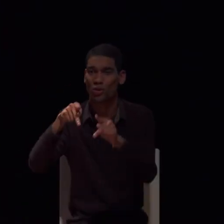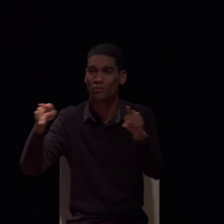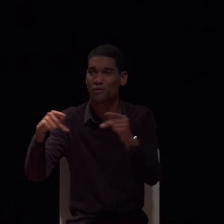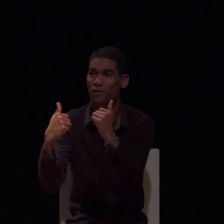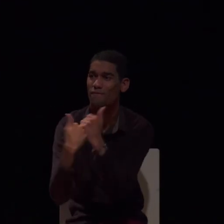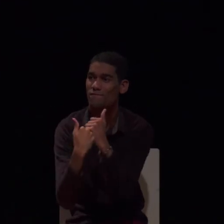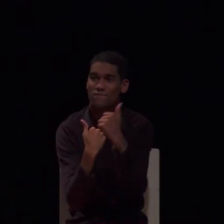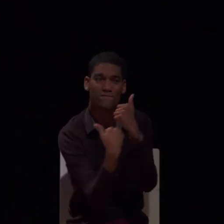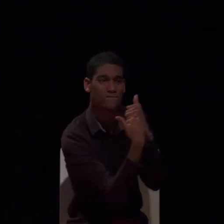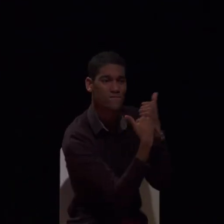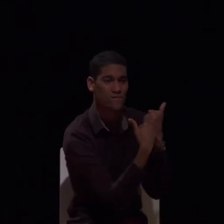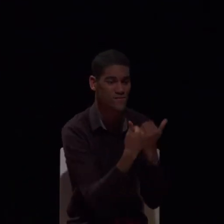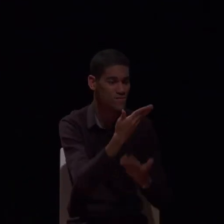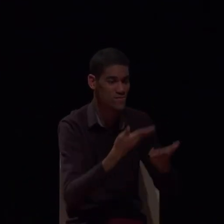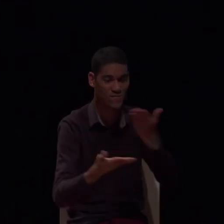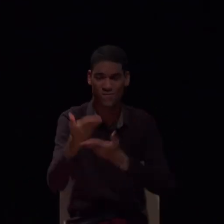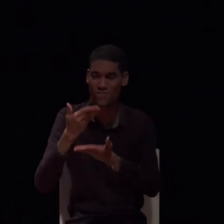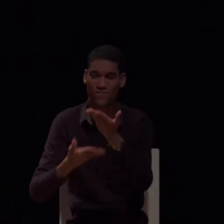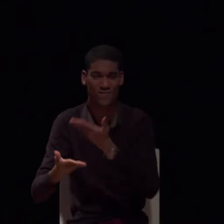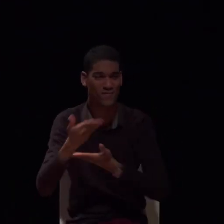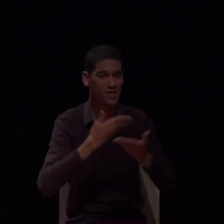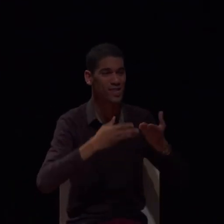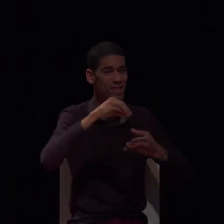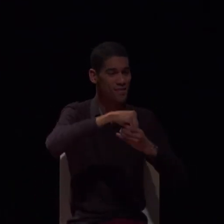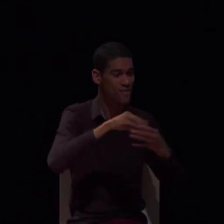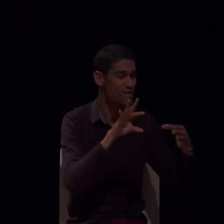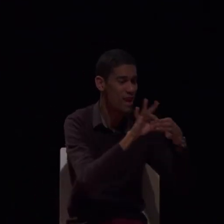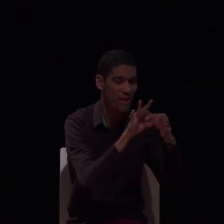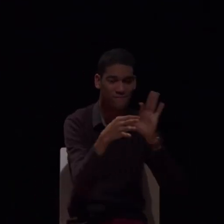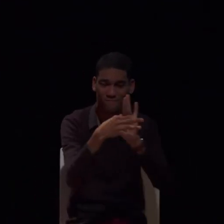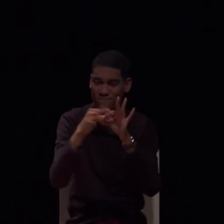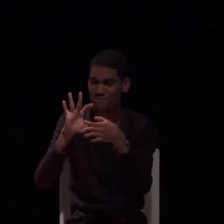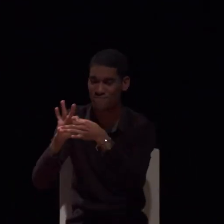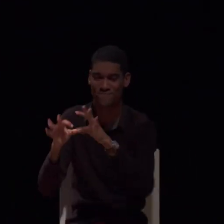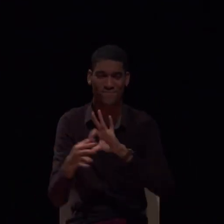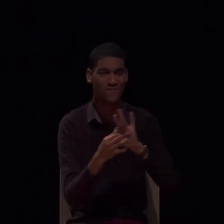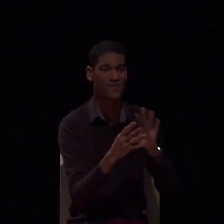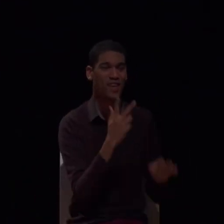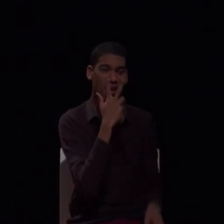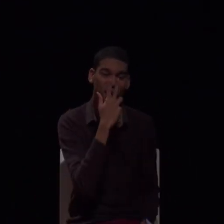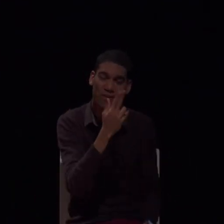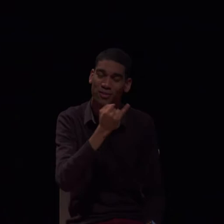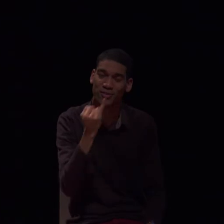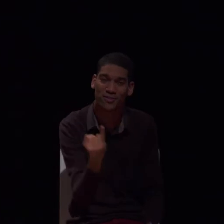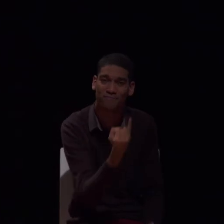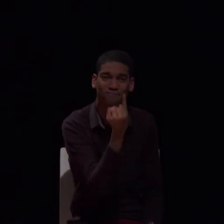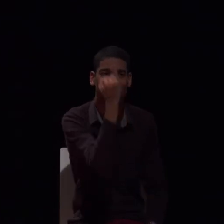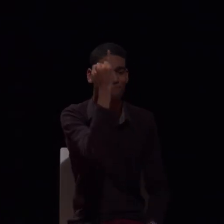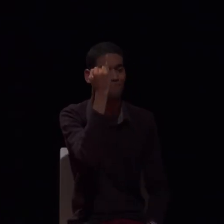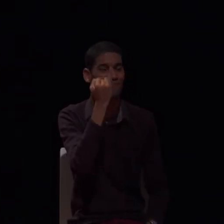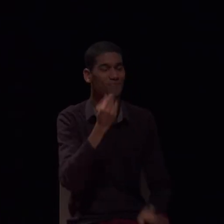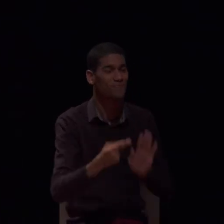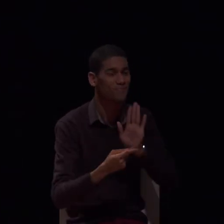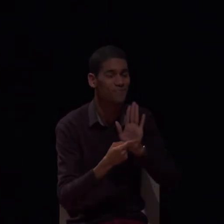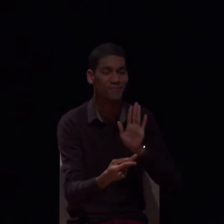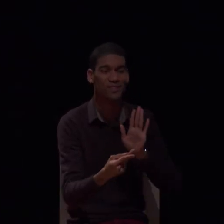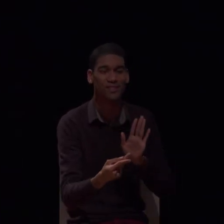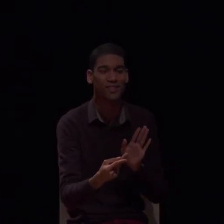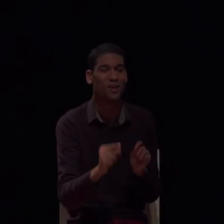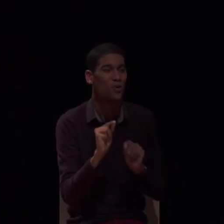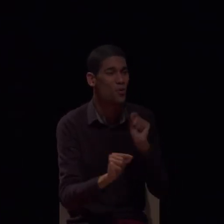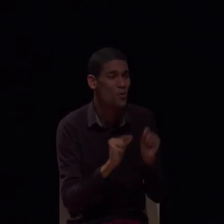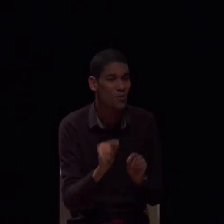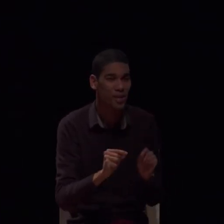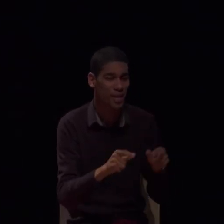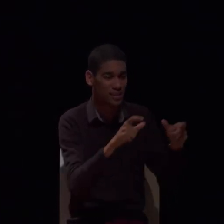é da comunidade escolar então diante disso acho que é importante ressaltar que essas ações